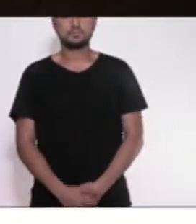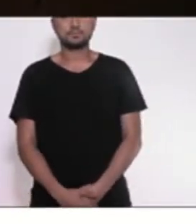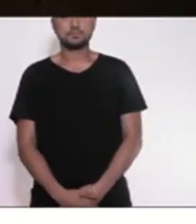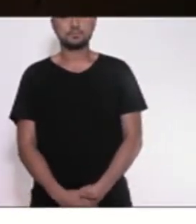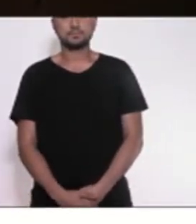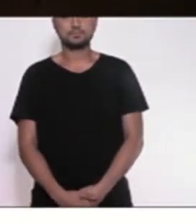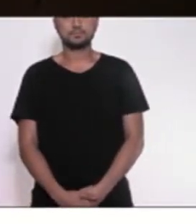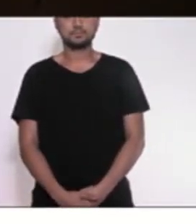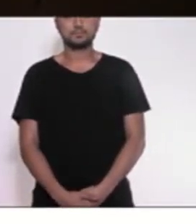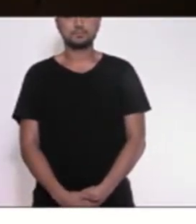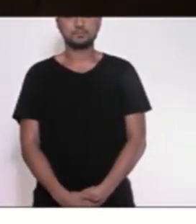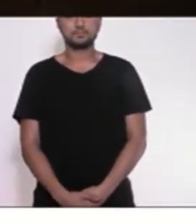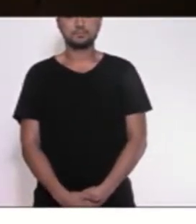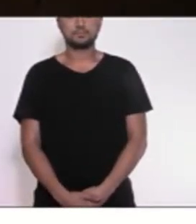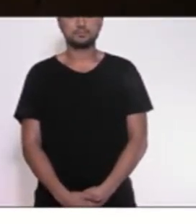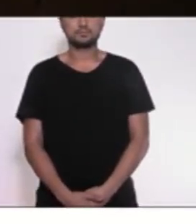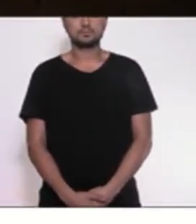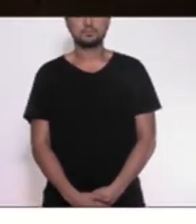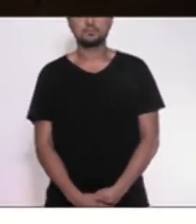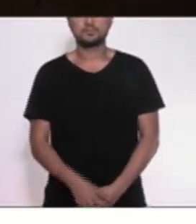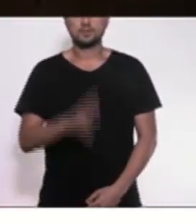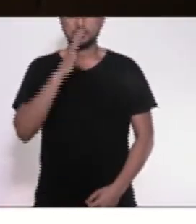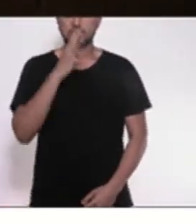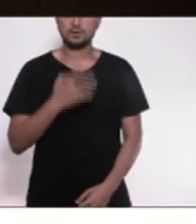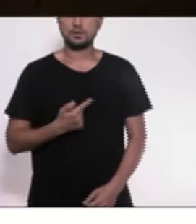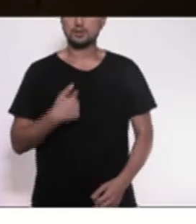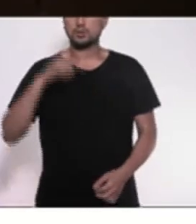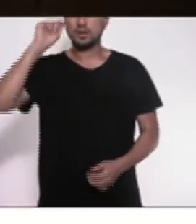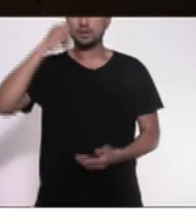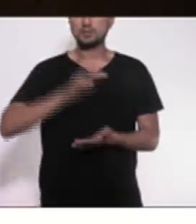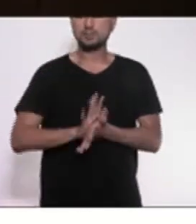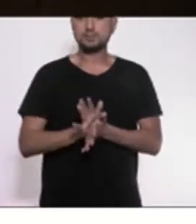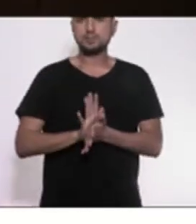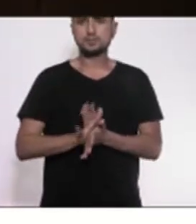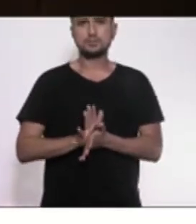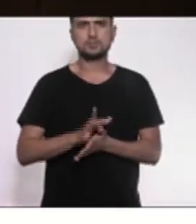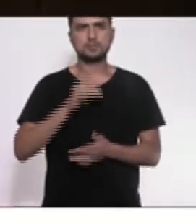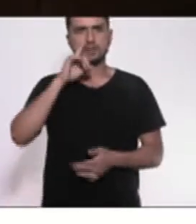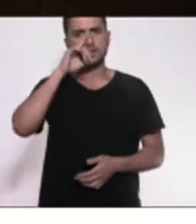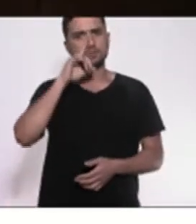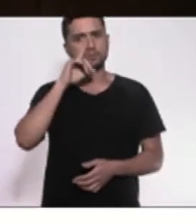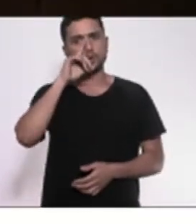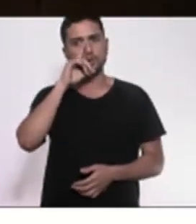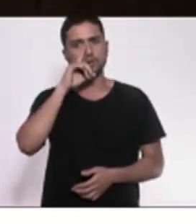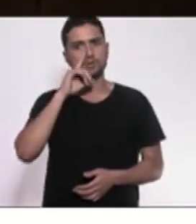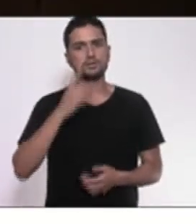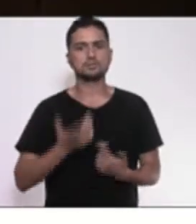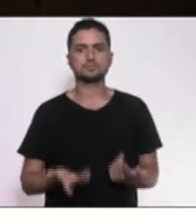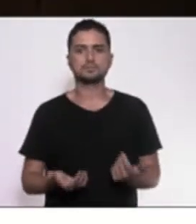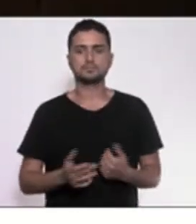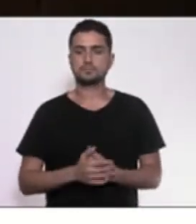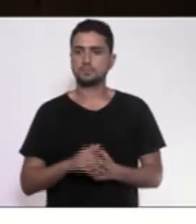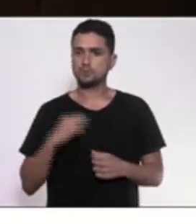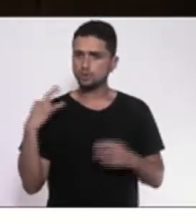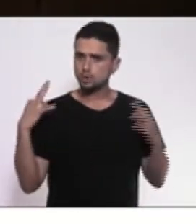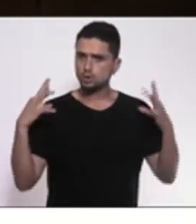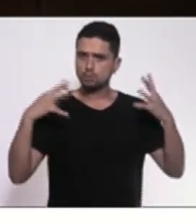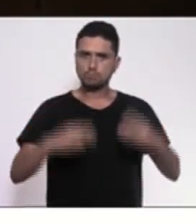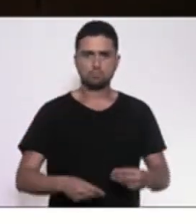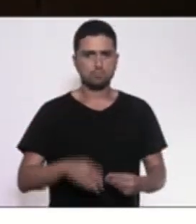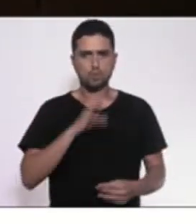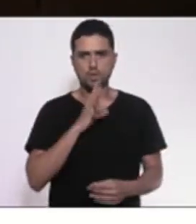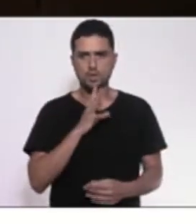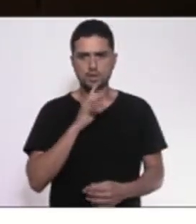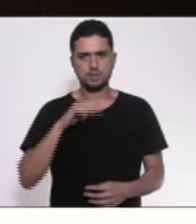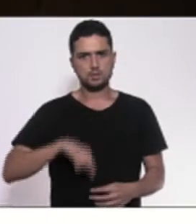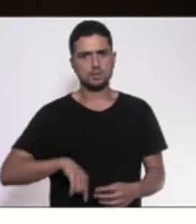inafiançável, um crime que é repudiado em todo o mundo. Todos nós somos conhecedores dos dilemas que os